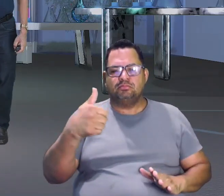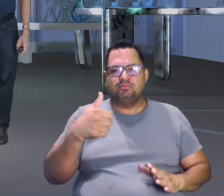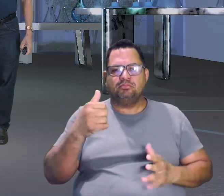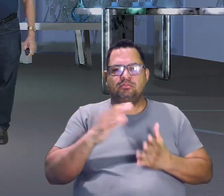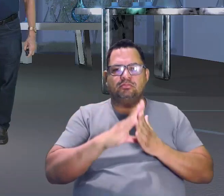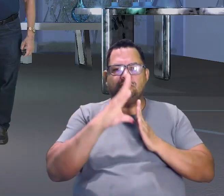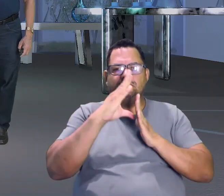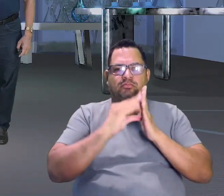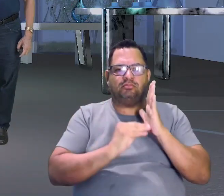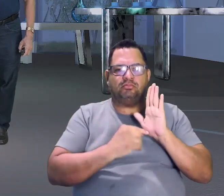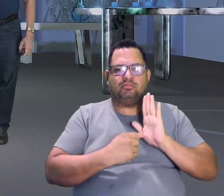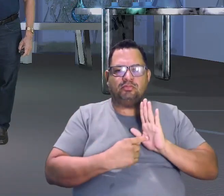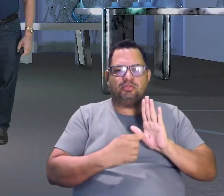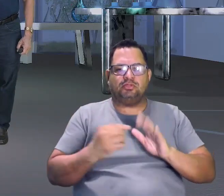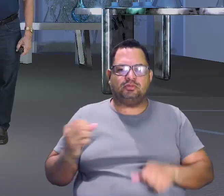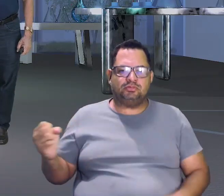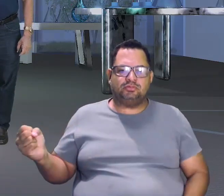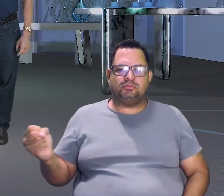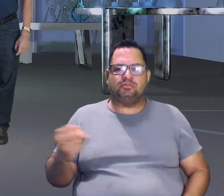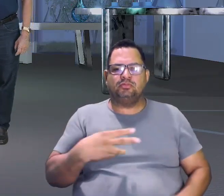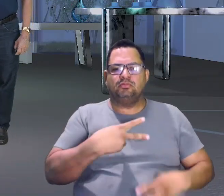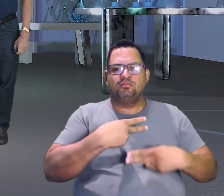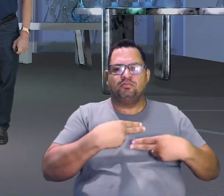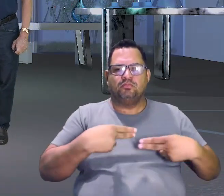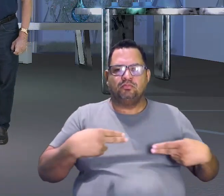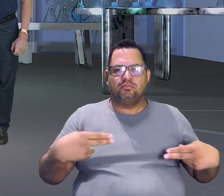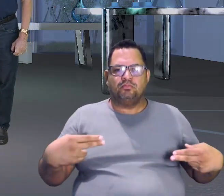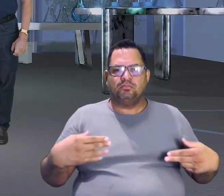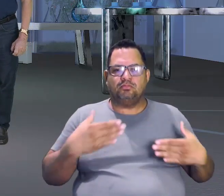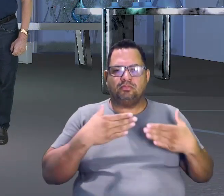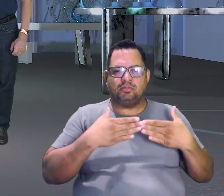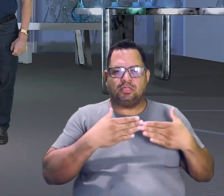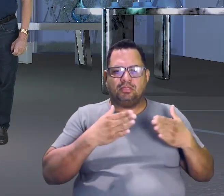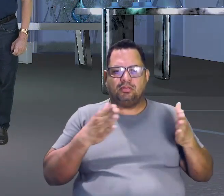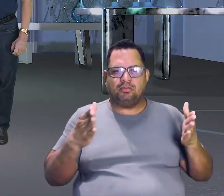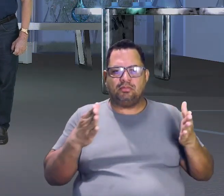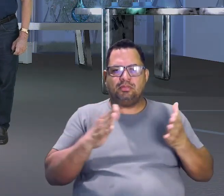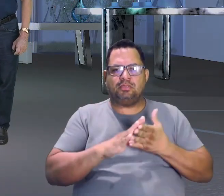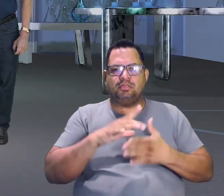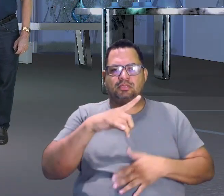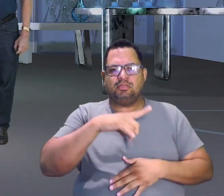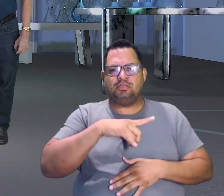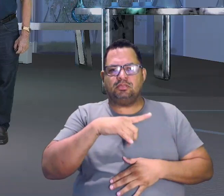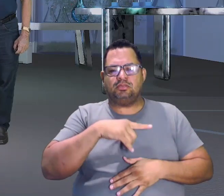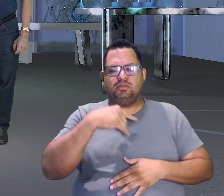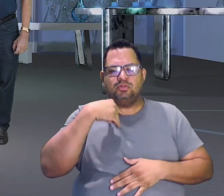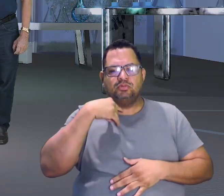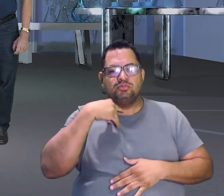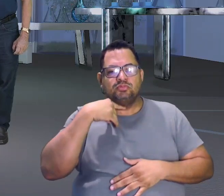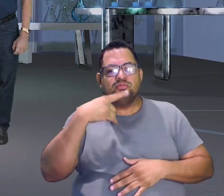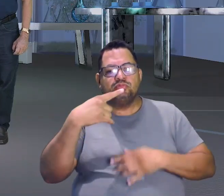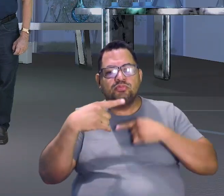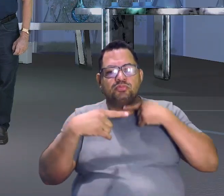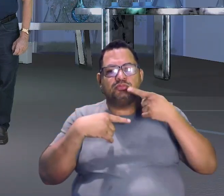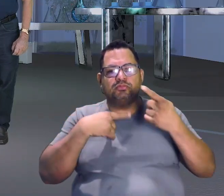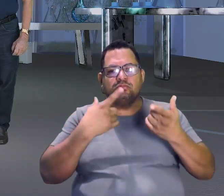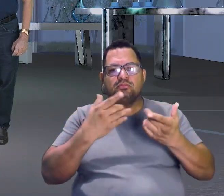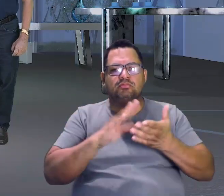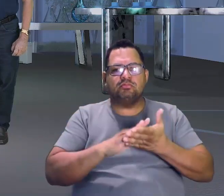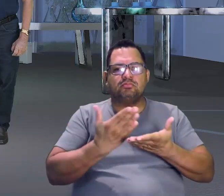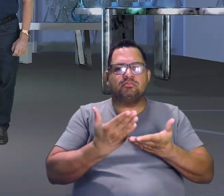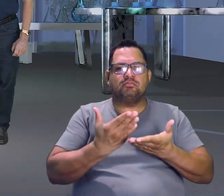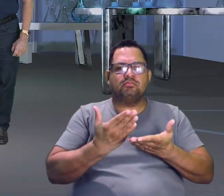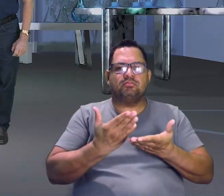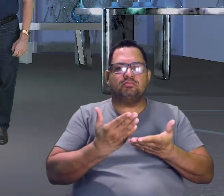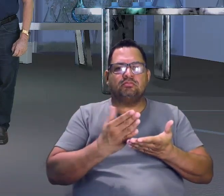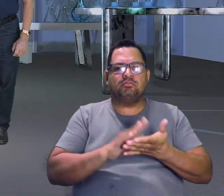sempre novidades, deixando sempre um campo aberto para caso vocês tenham dúvida, possam estar acionando o nosso querido ou a